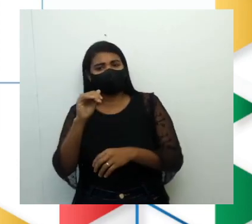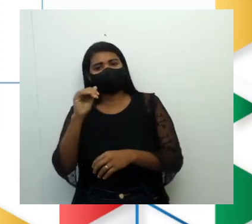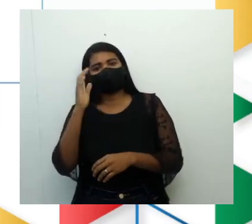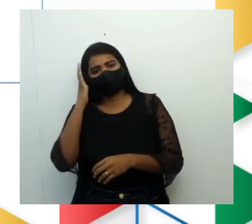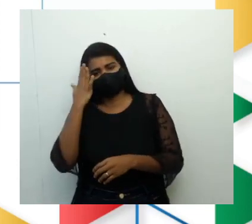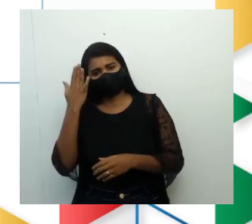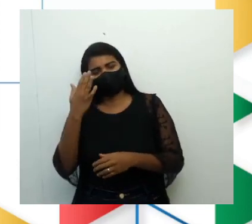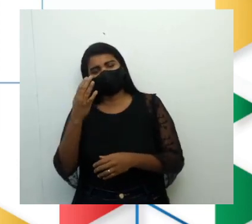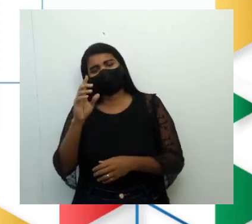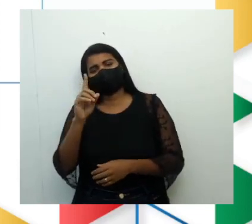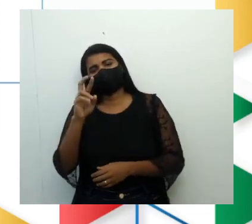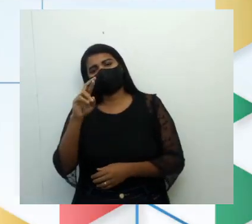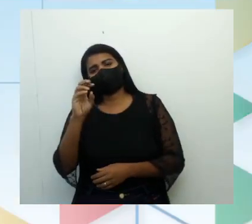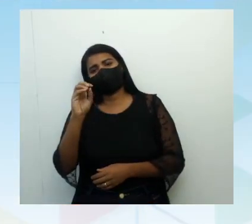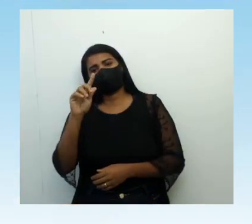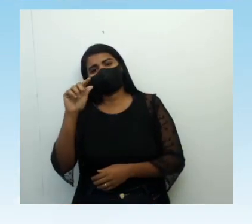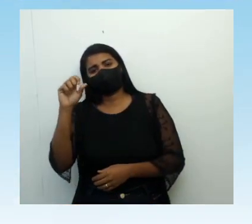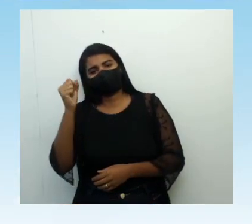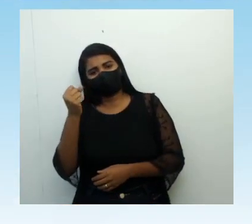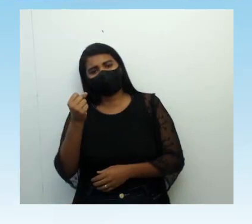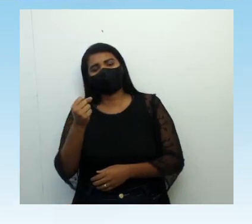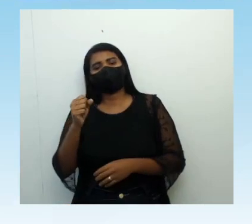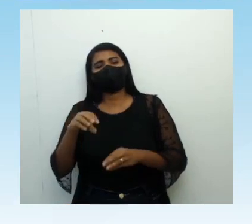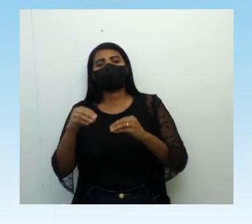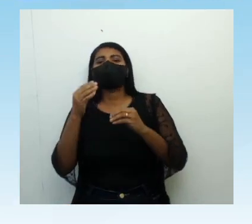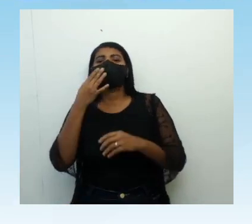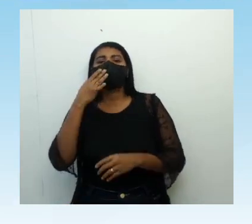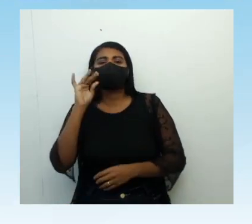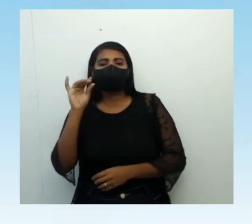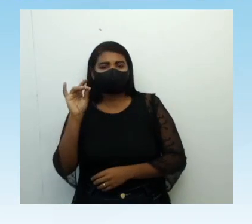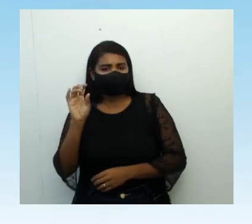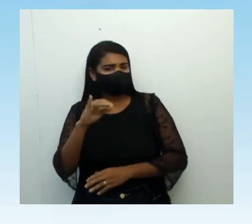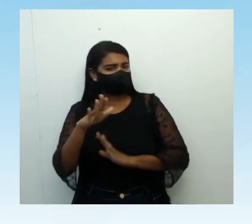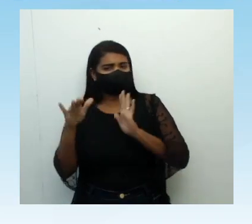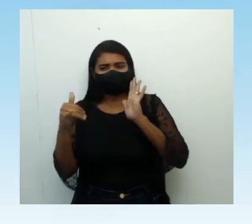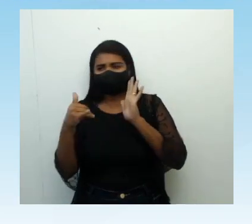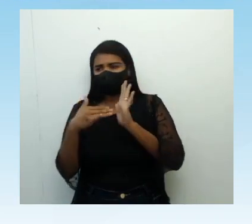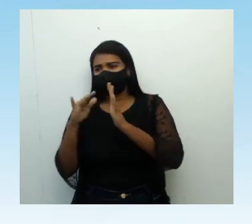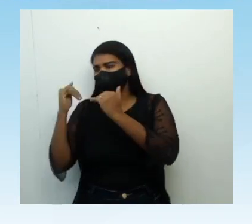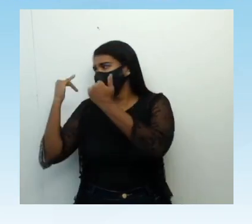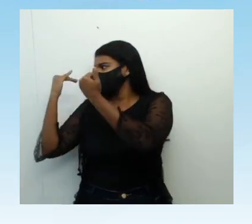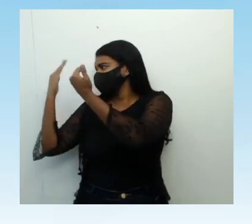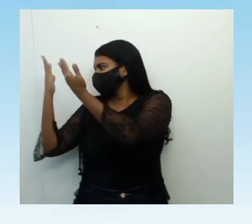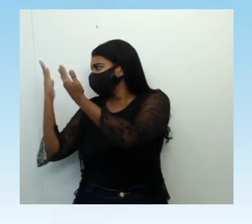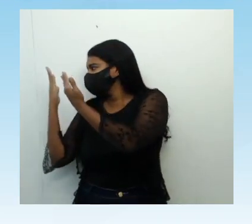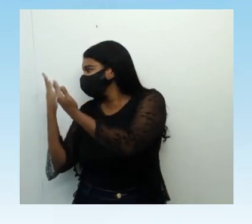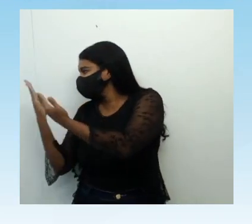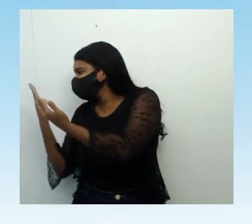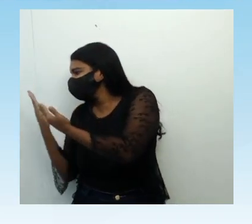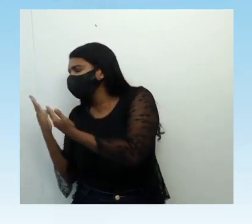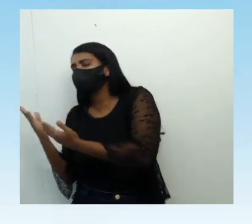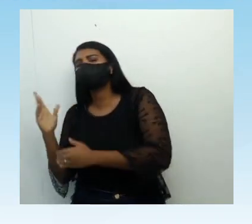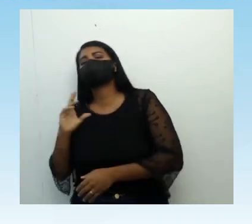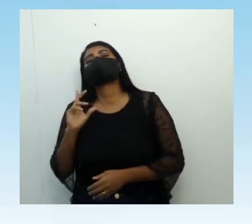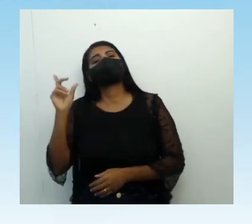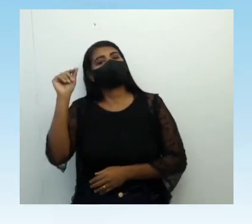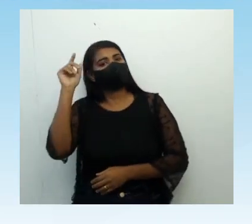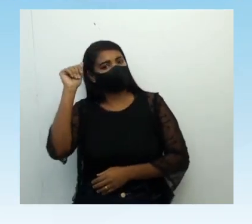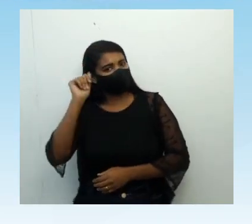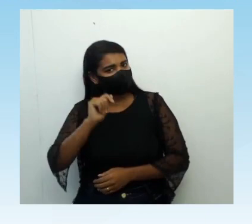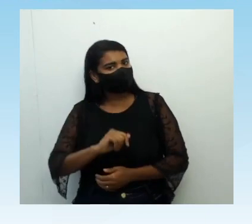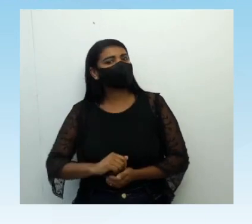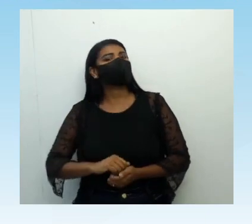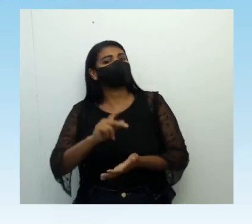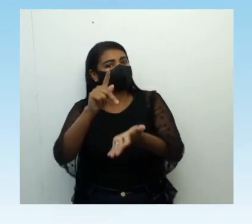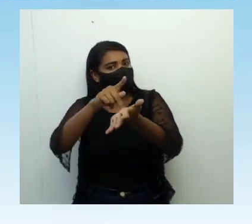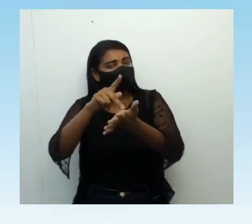do sertão, certo? O sal, todas essas especiarias eram caras, não era barata